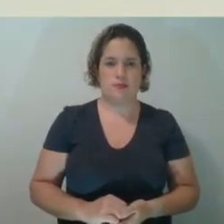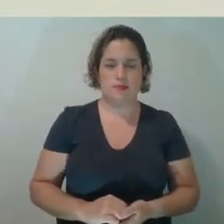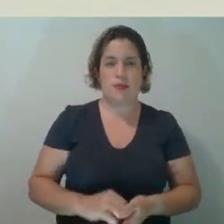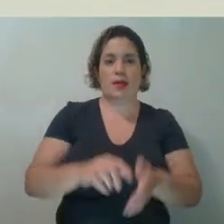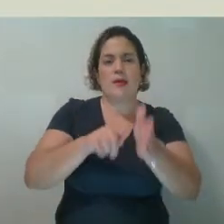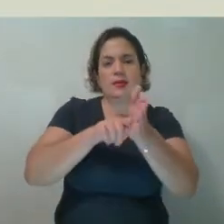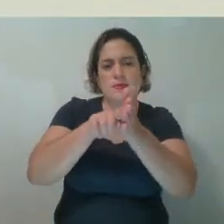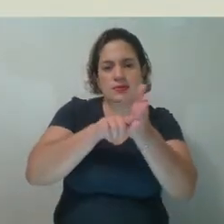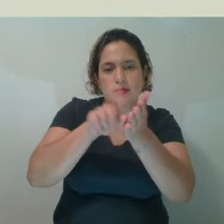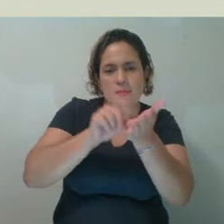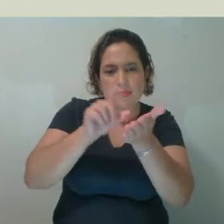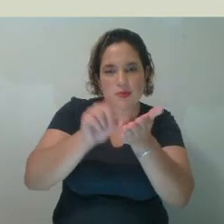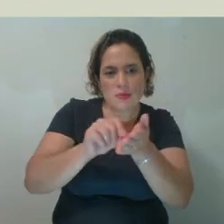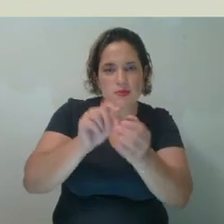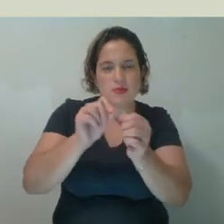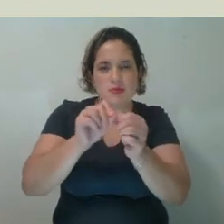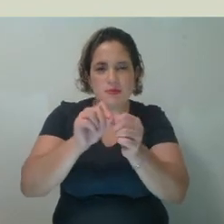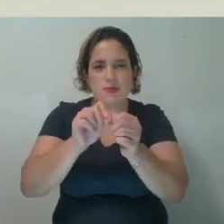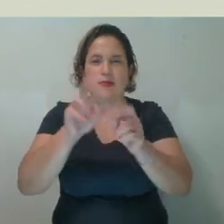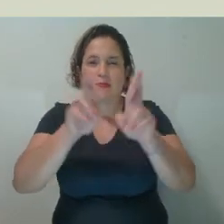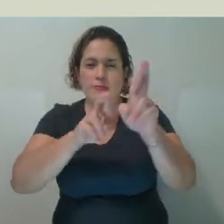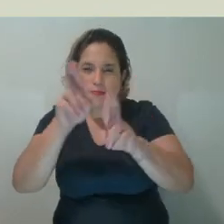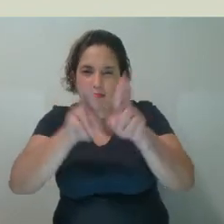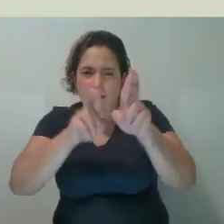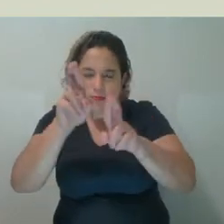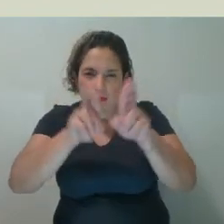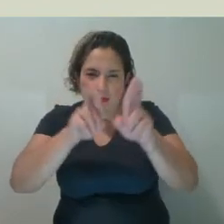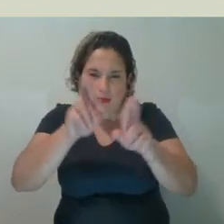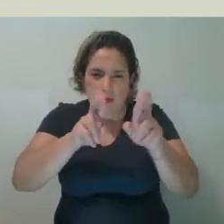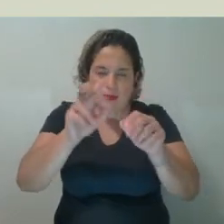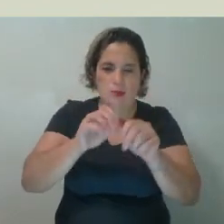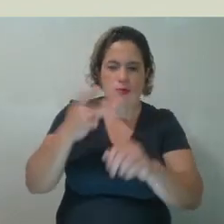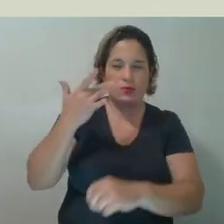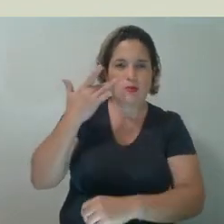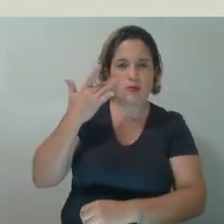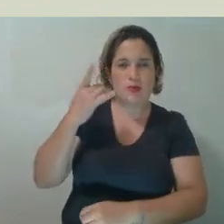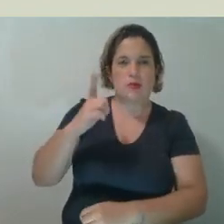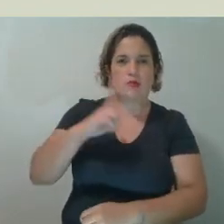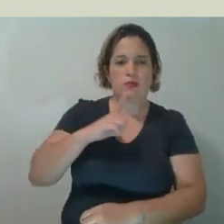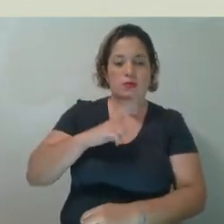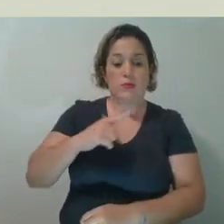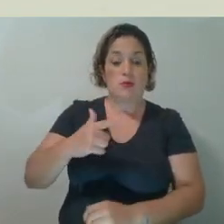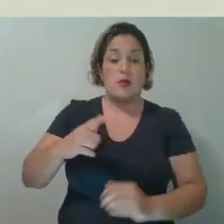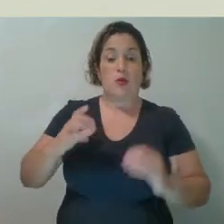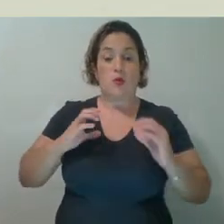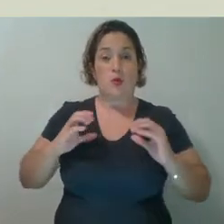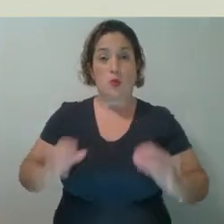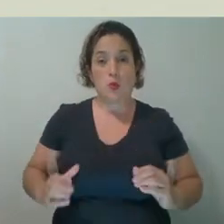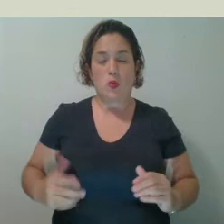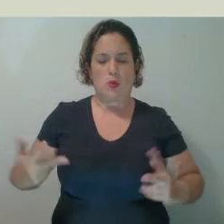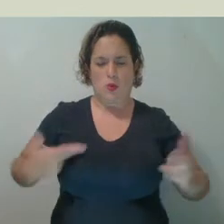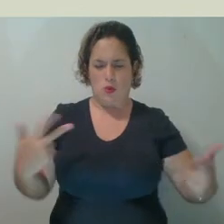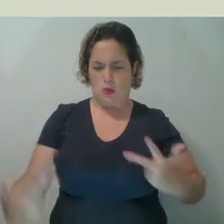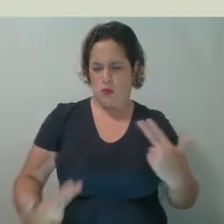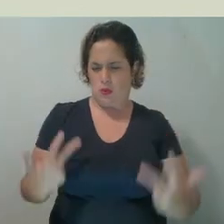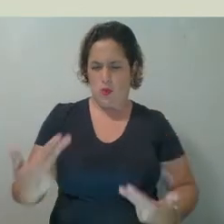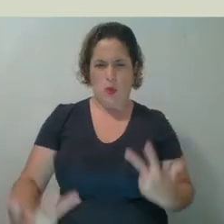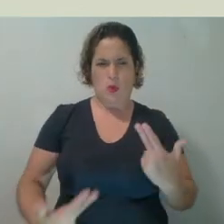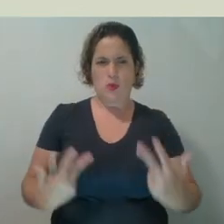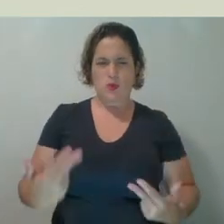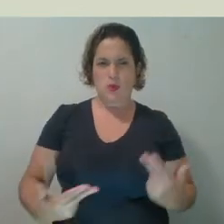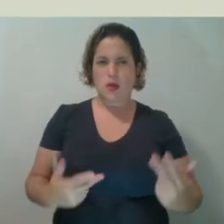Ele é um artigo de investigação de patologia forense, onde gatos desmembrados foram encontrados pela população